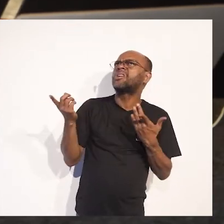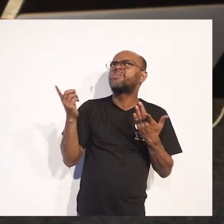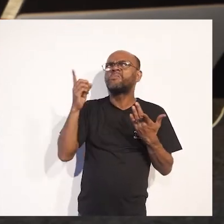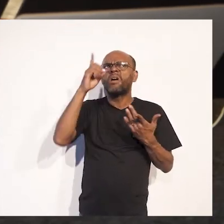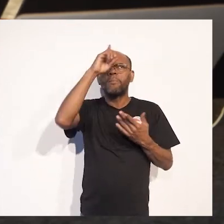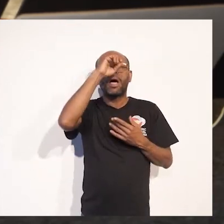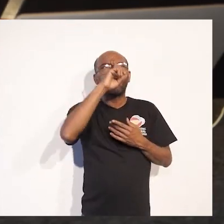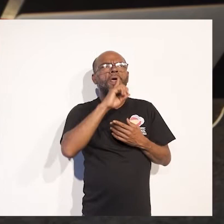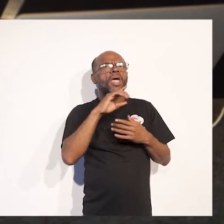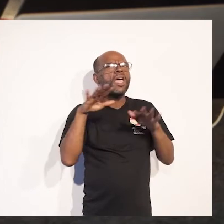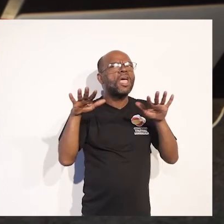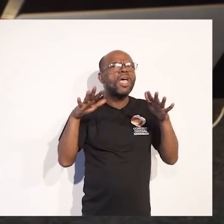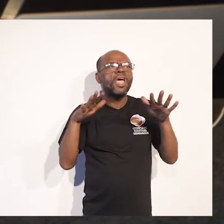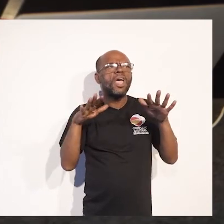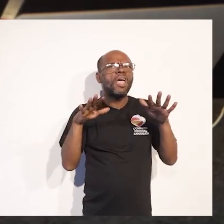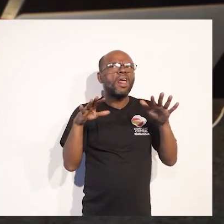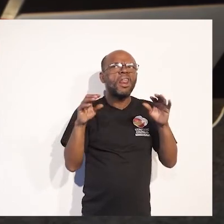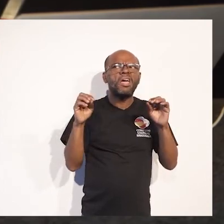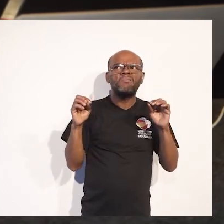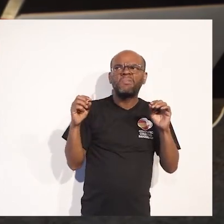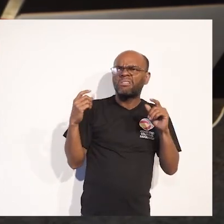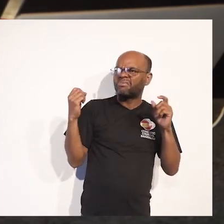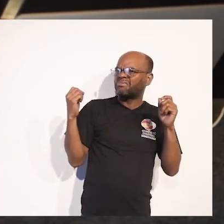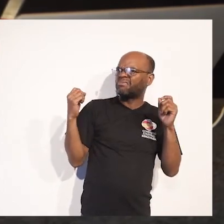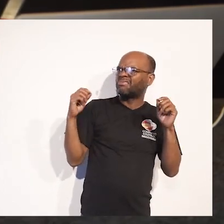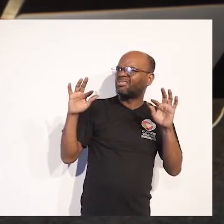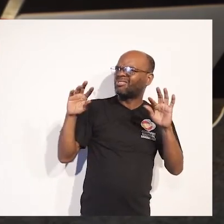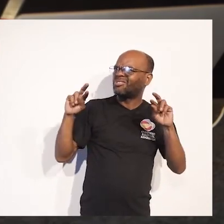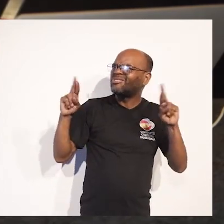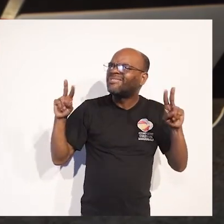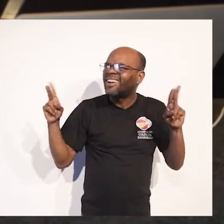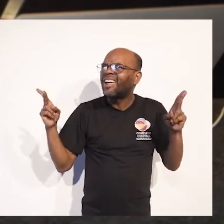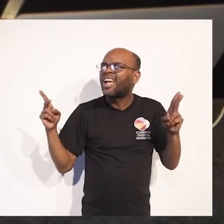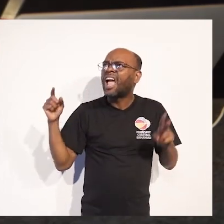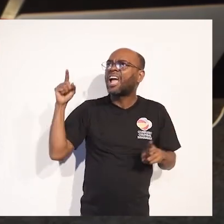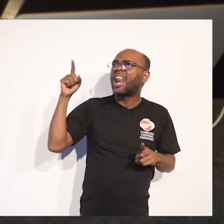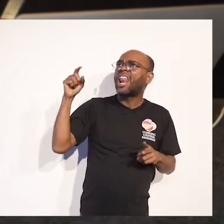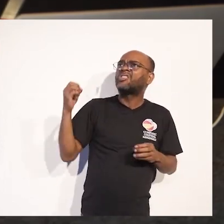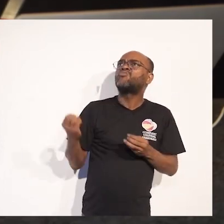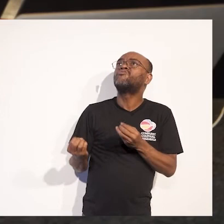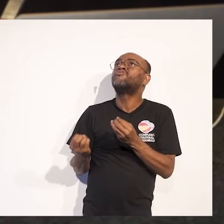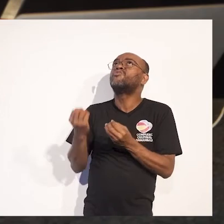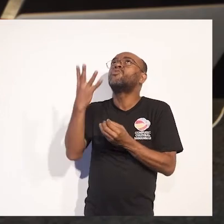amarelada, aquela coisa assim meio esquisita. Aquelas são luzes de vapor de